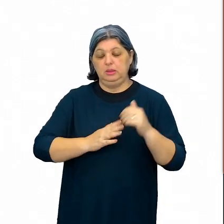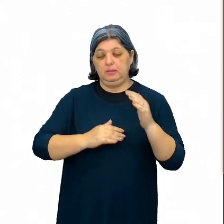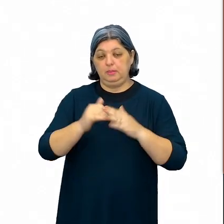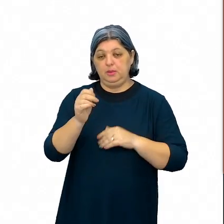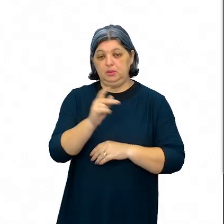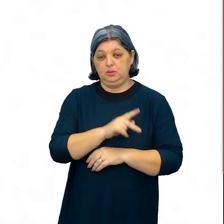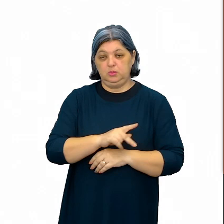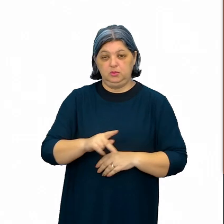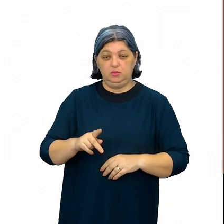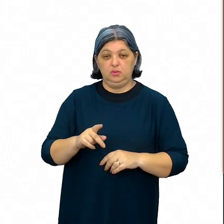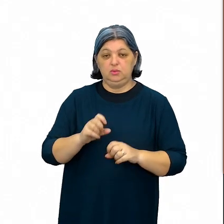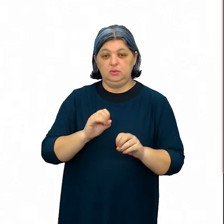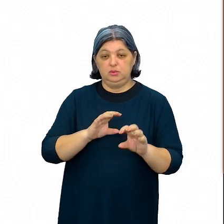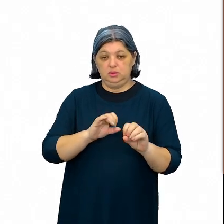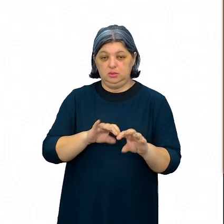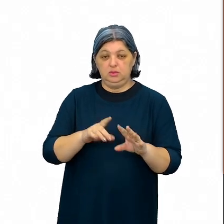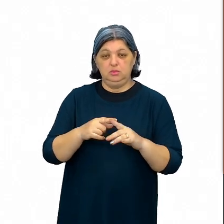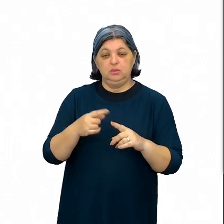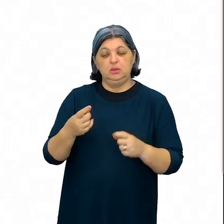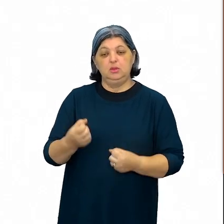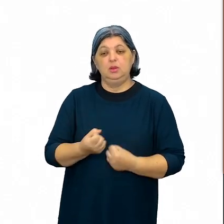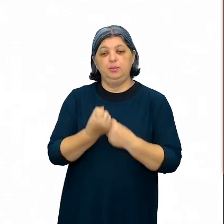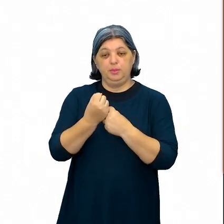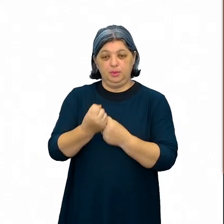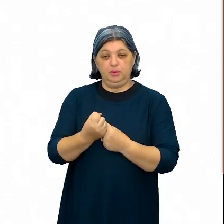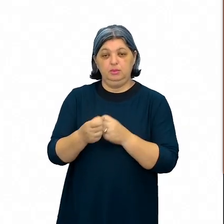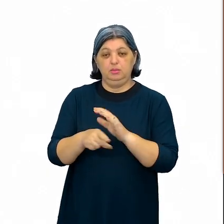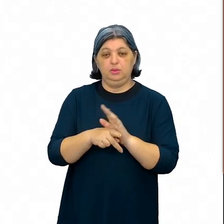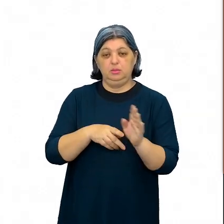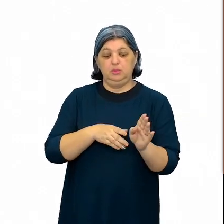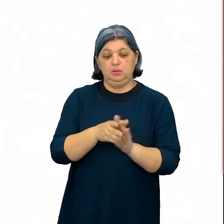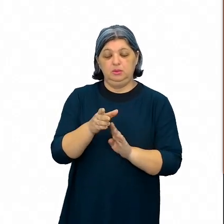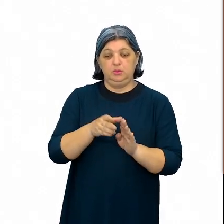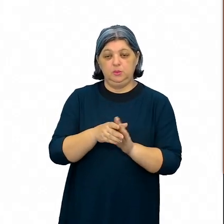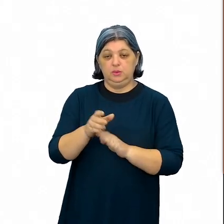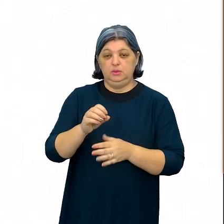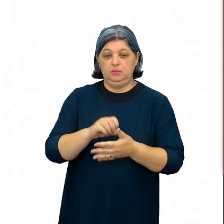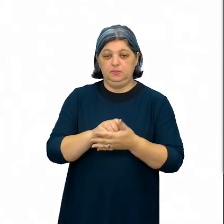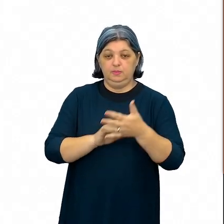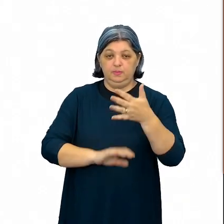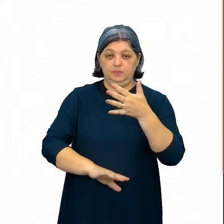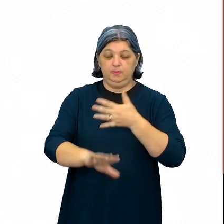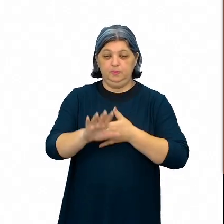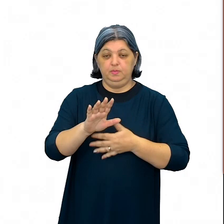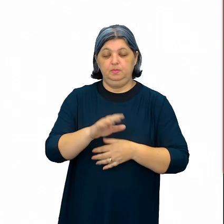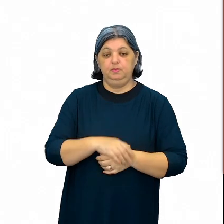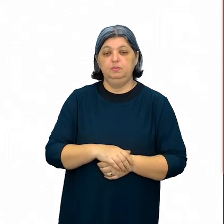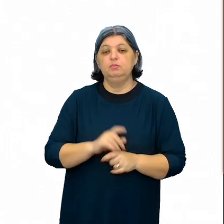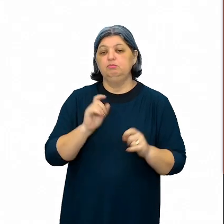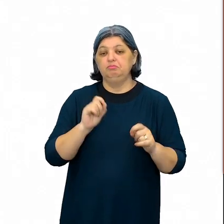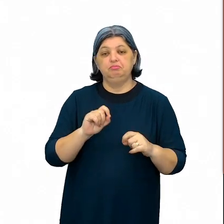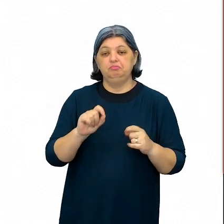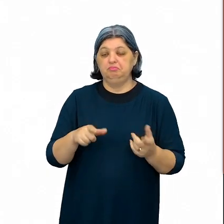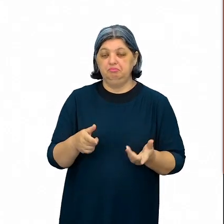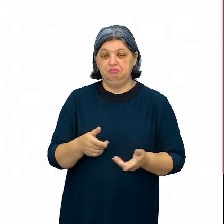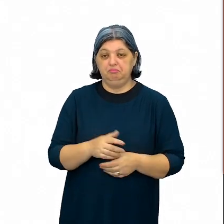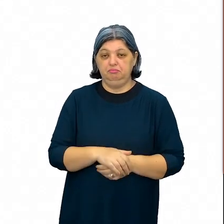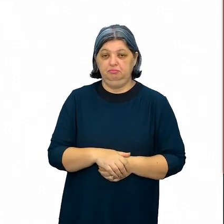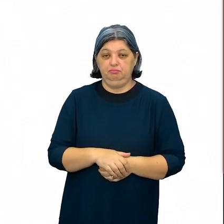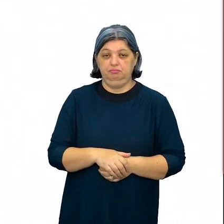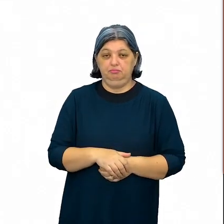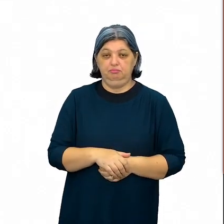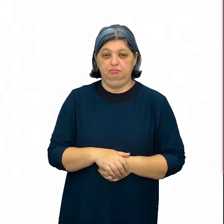docente você mais se apoia nas orientações curriculares Qual é Em que